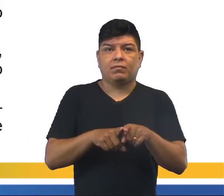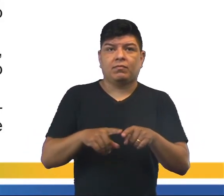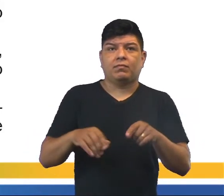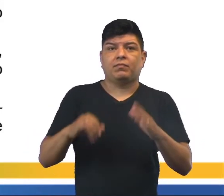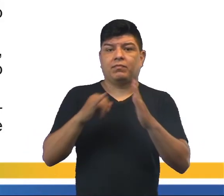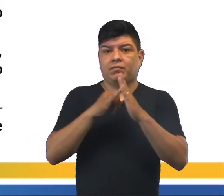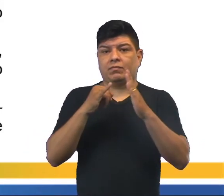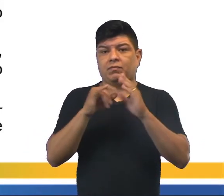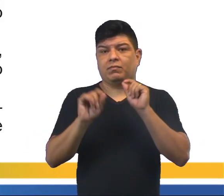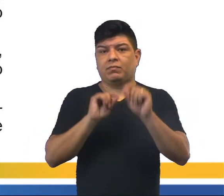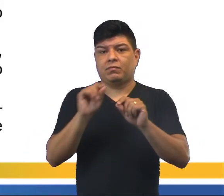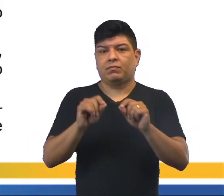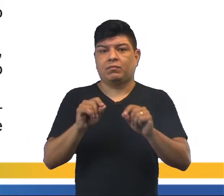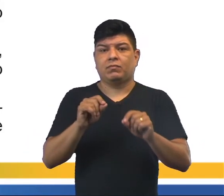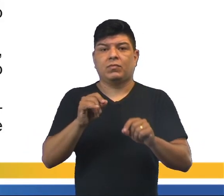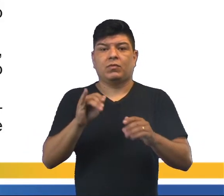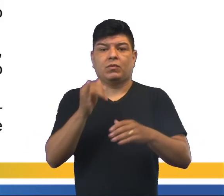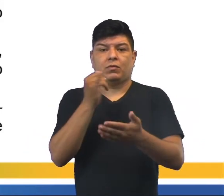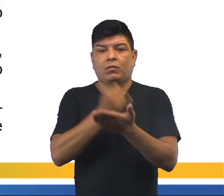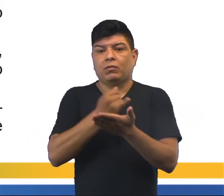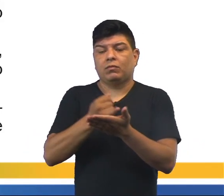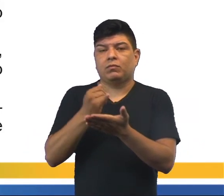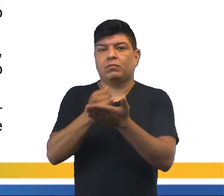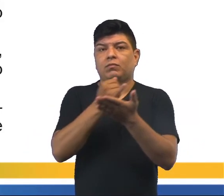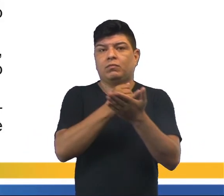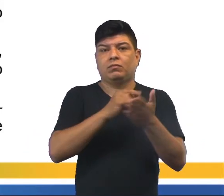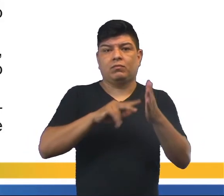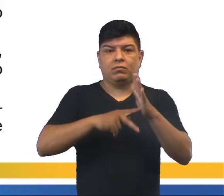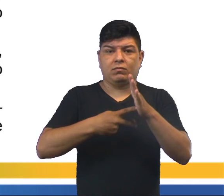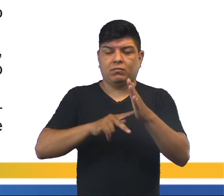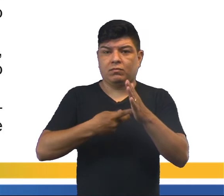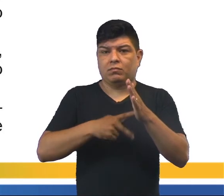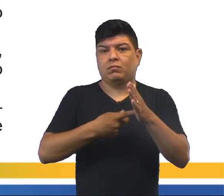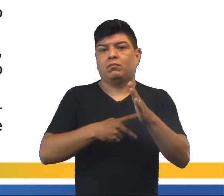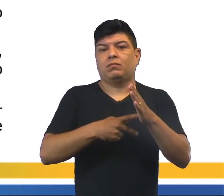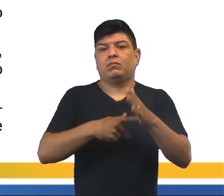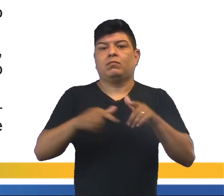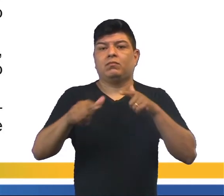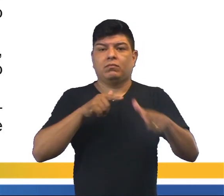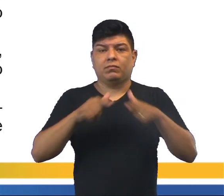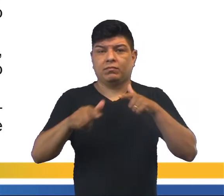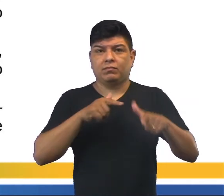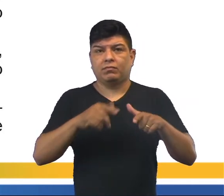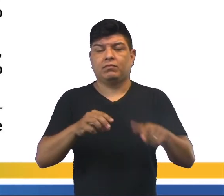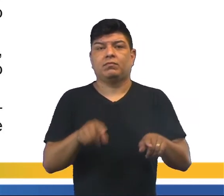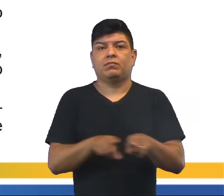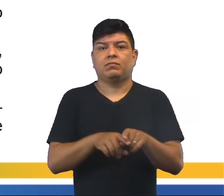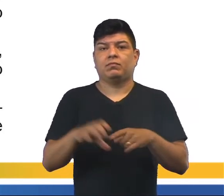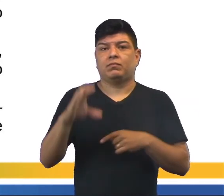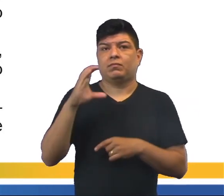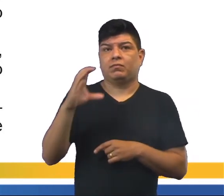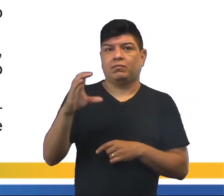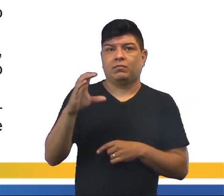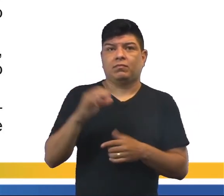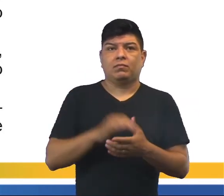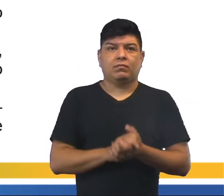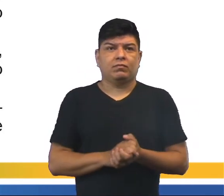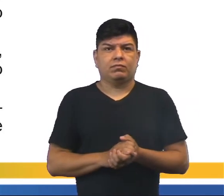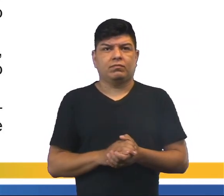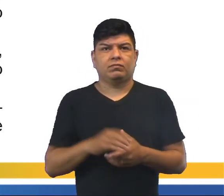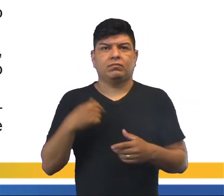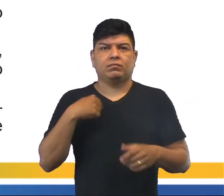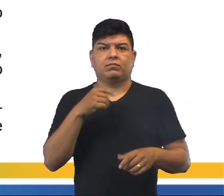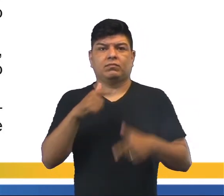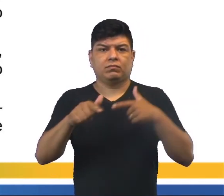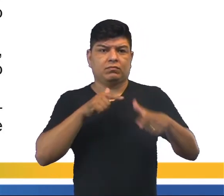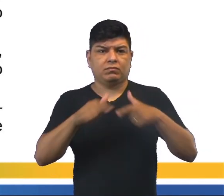do imposto sindical, a criação da política secreta e do Ministério do Trabalho. Letra C, o estabelecimento da jornada